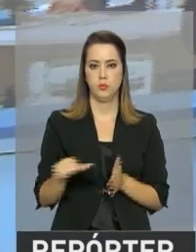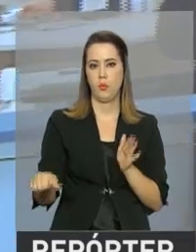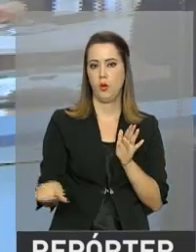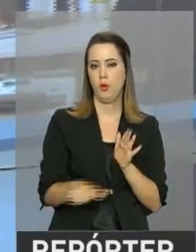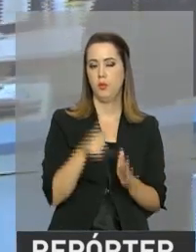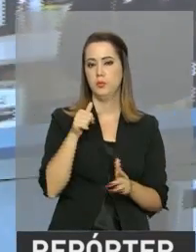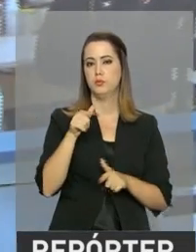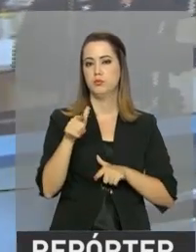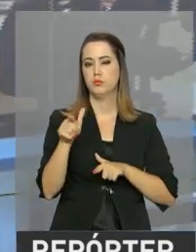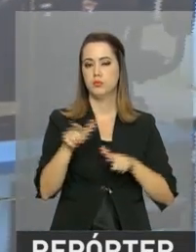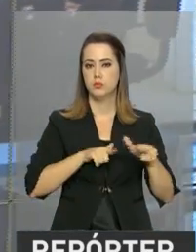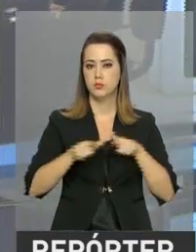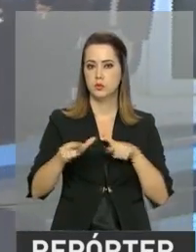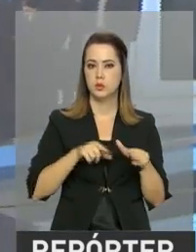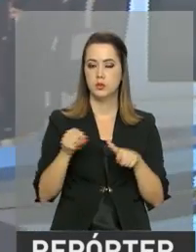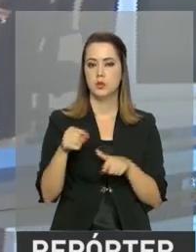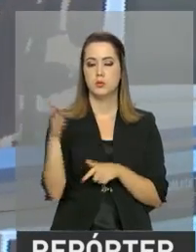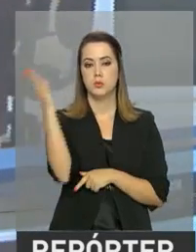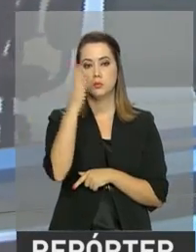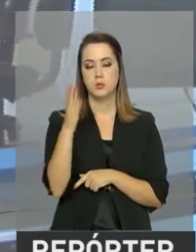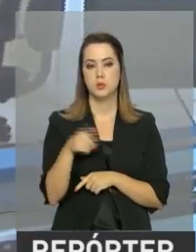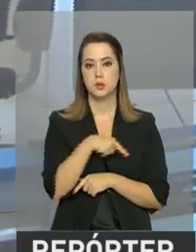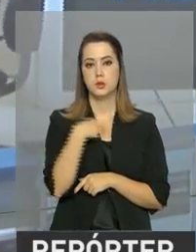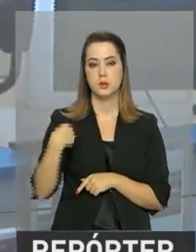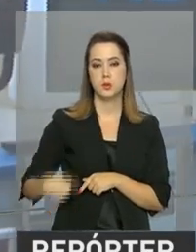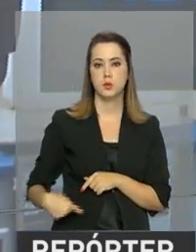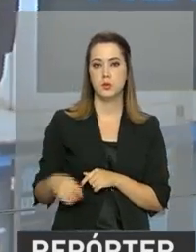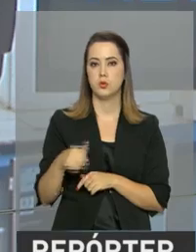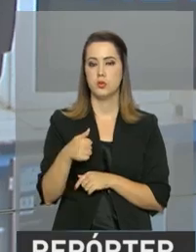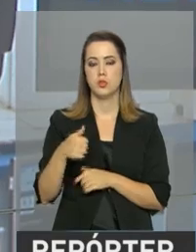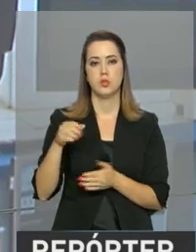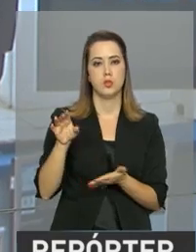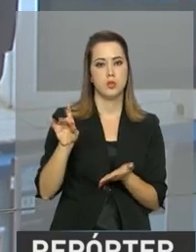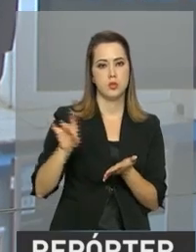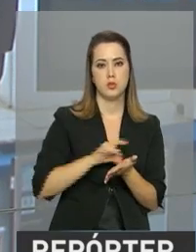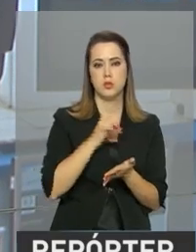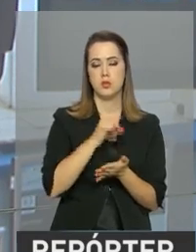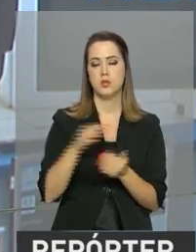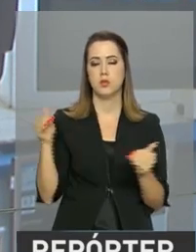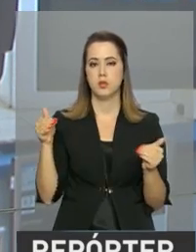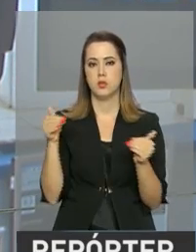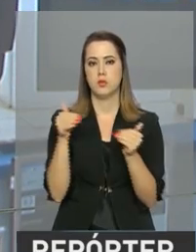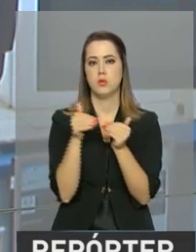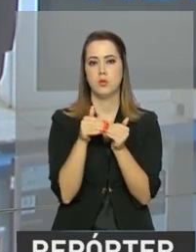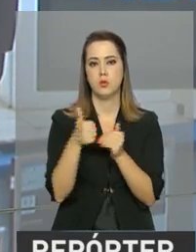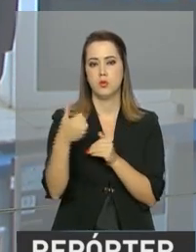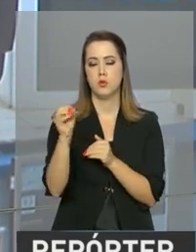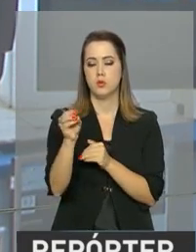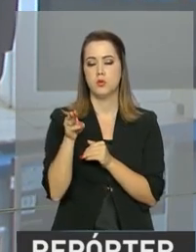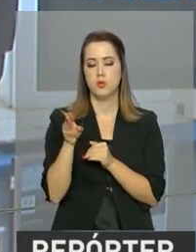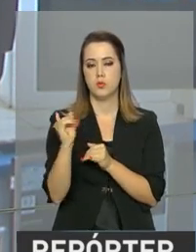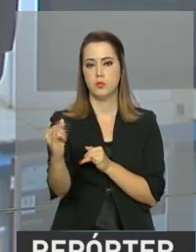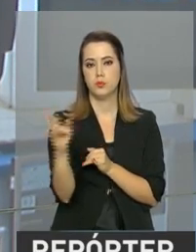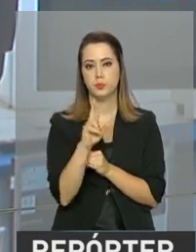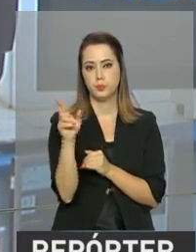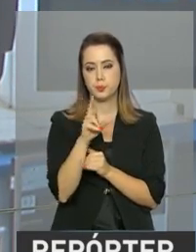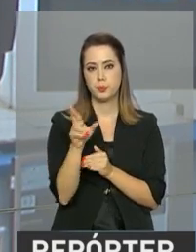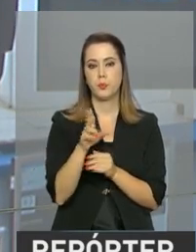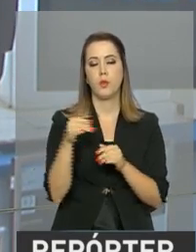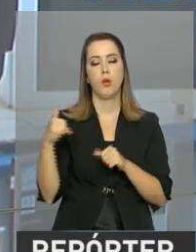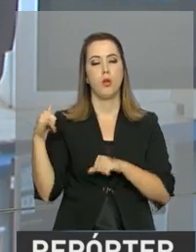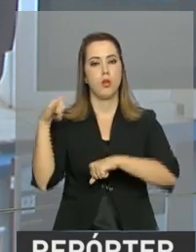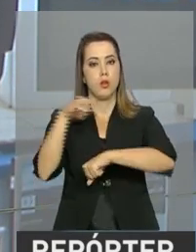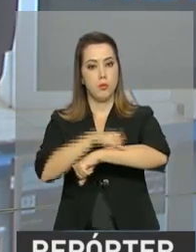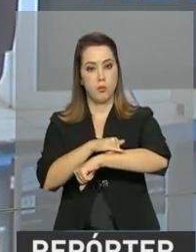de trabalho, Brasil e China assinaram acordos de mais de 10 bilhões de reais em áreas como portos e aeroportos. Durante o seminário